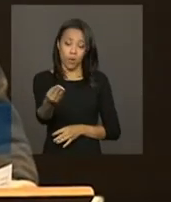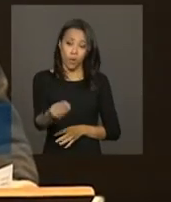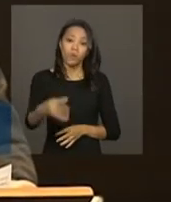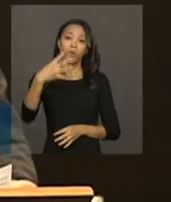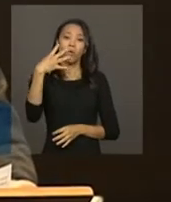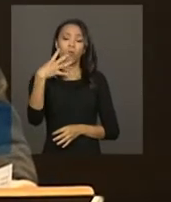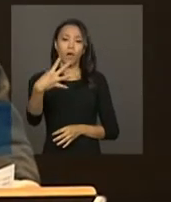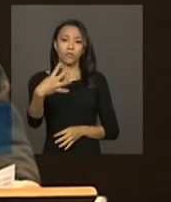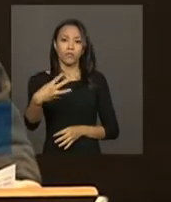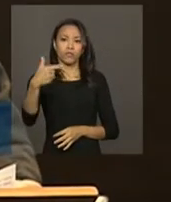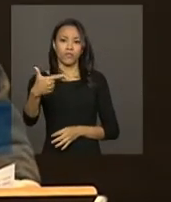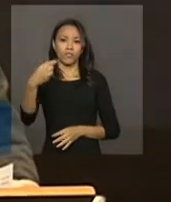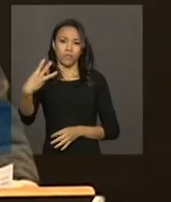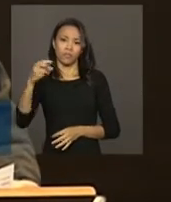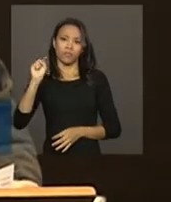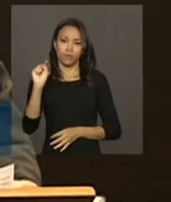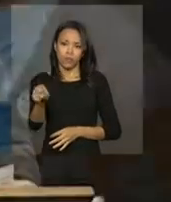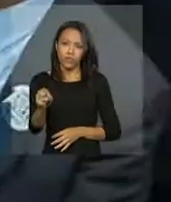R